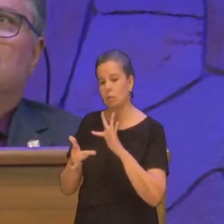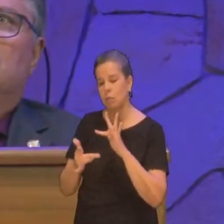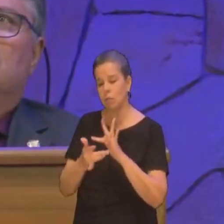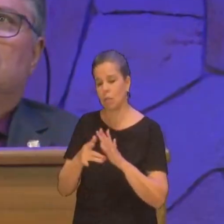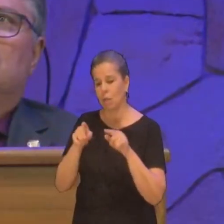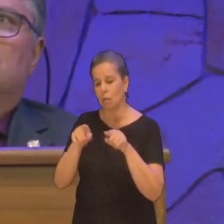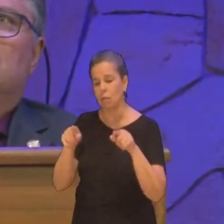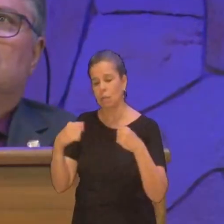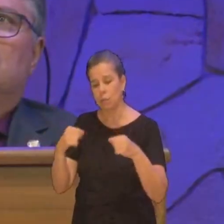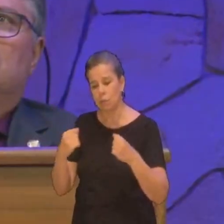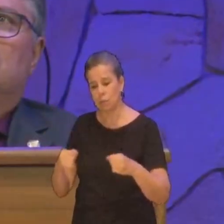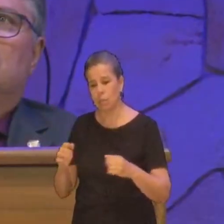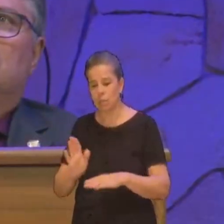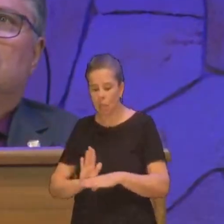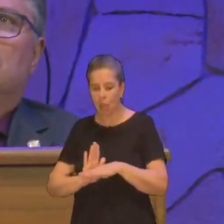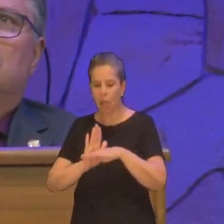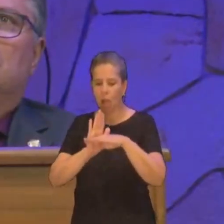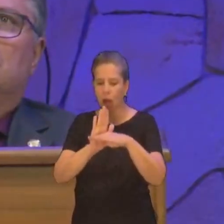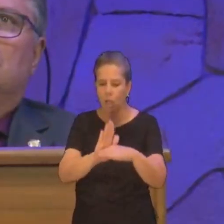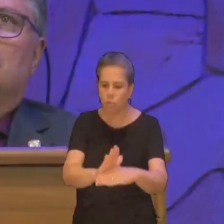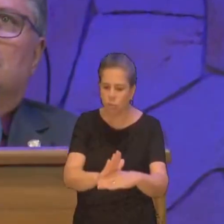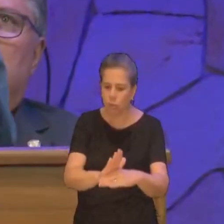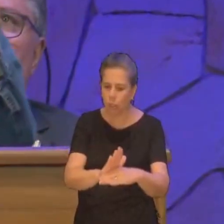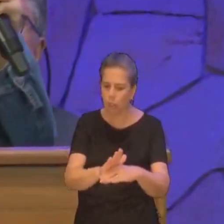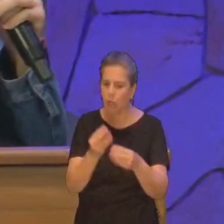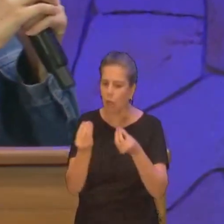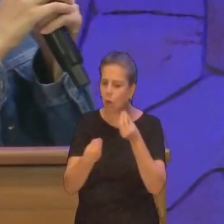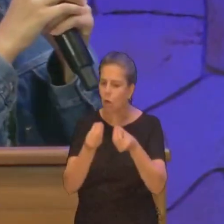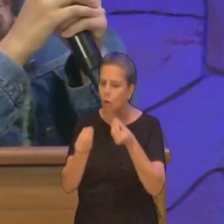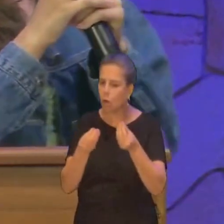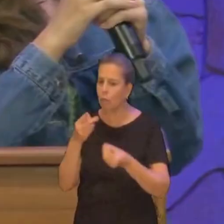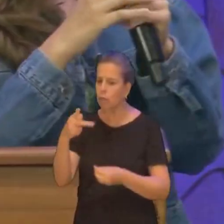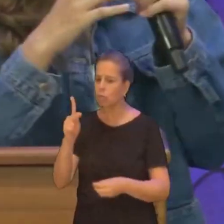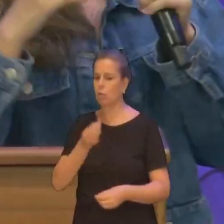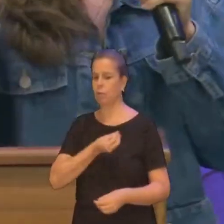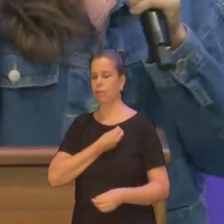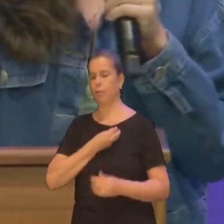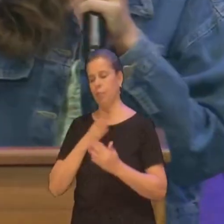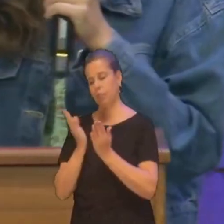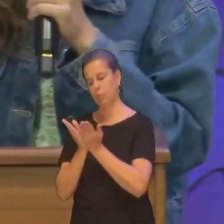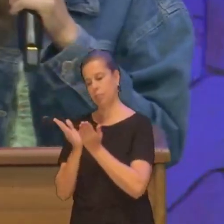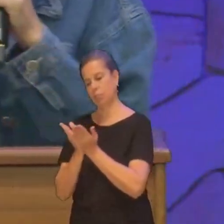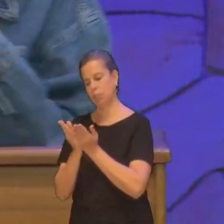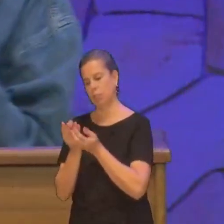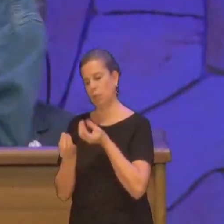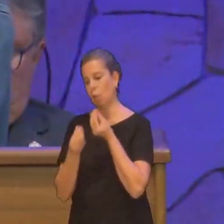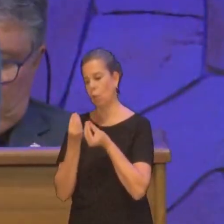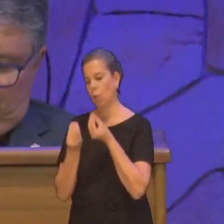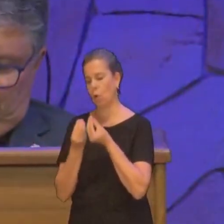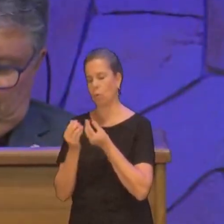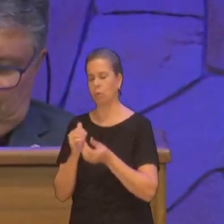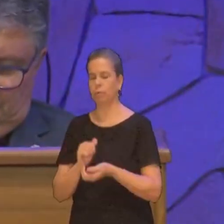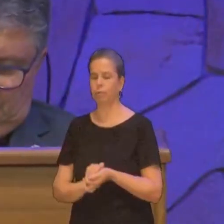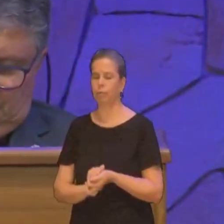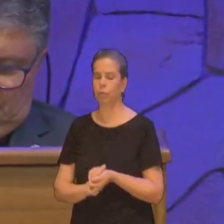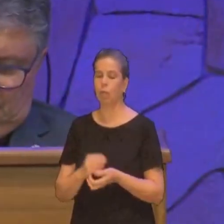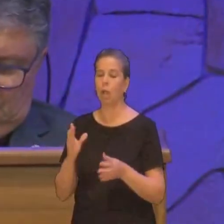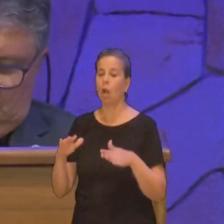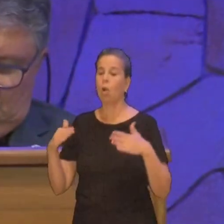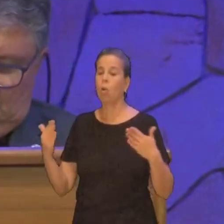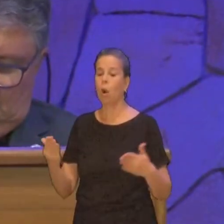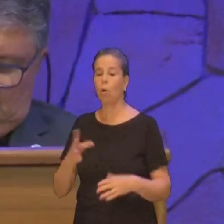mão, que tipo de cristão você está sendo? Que tipo de amor você está